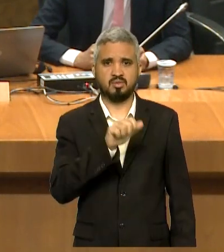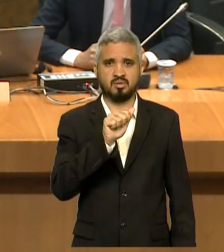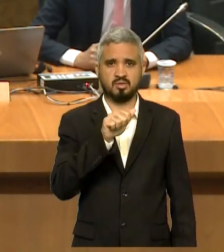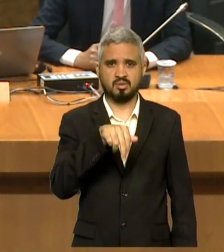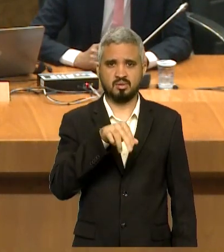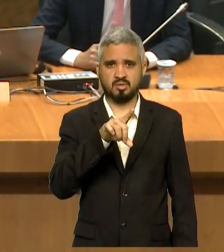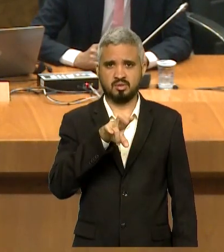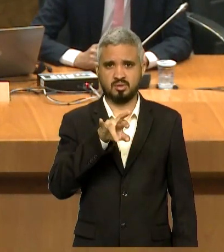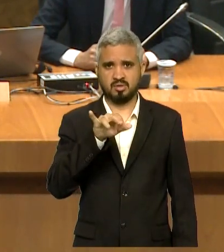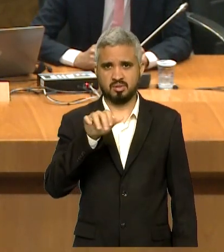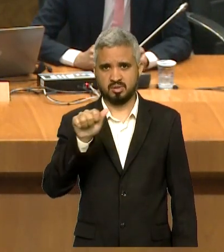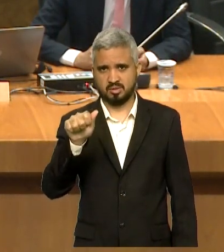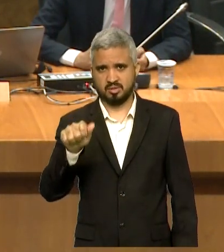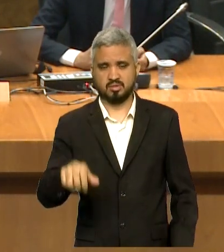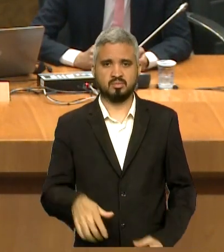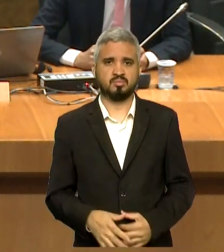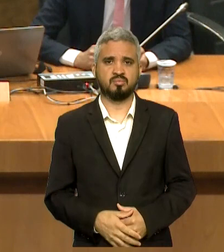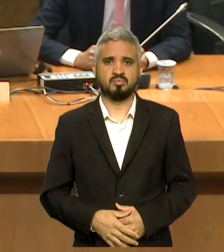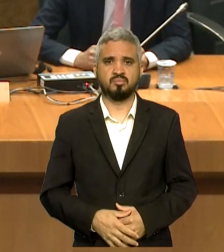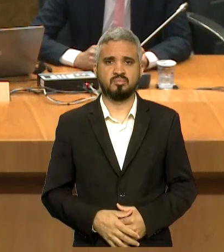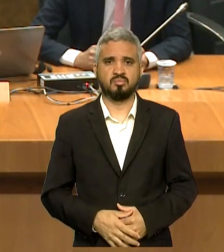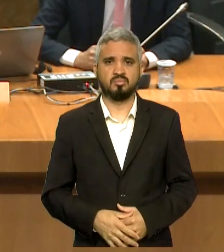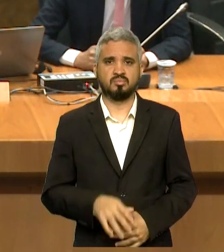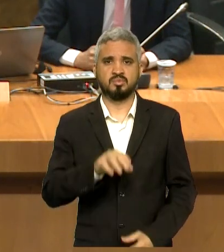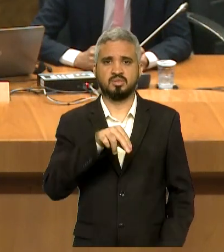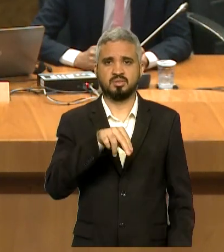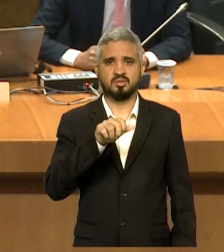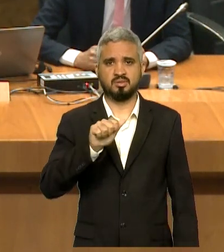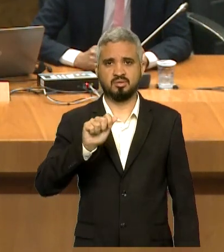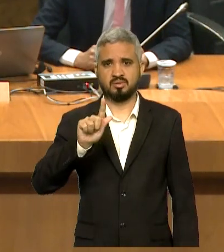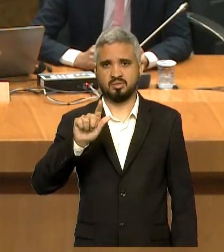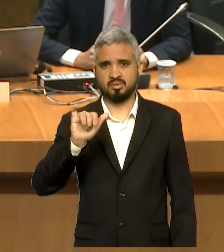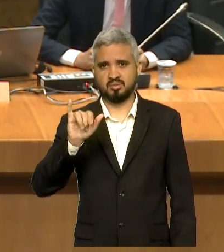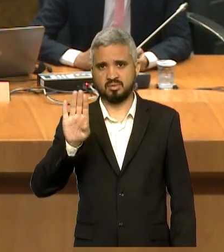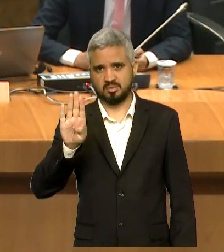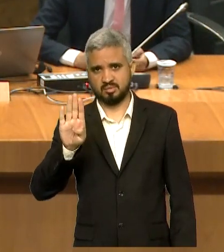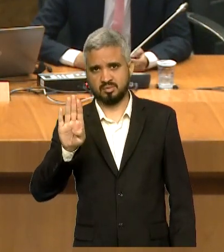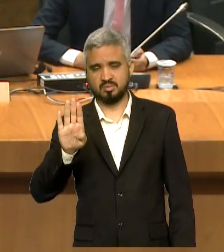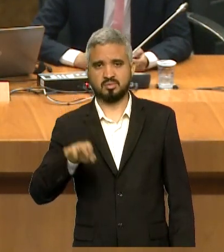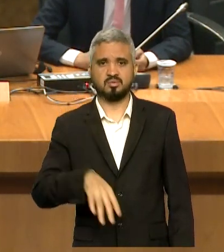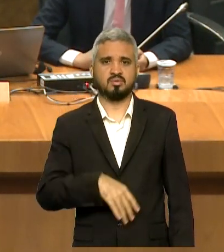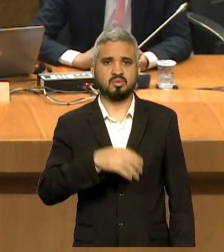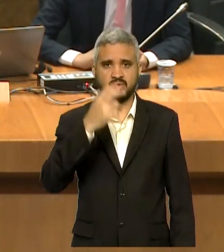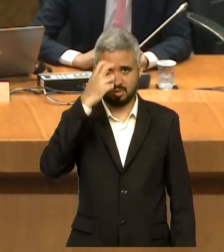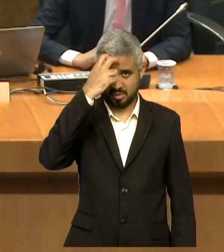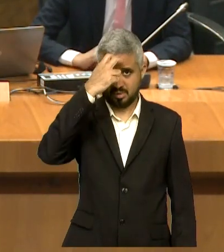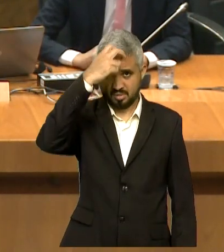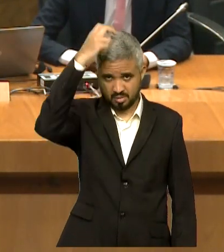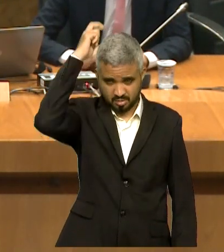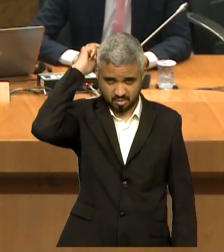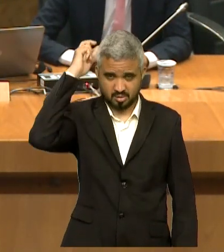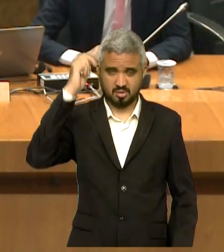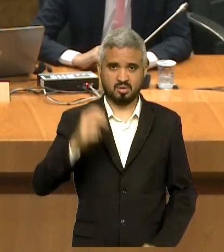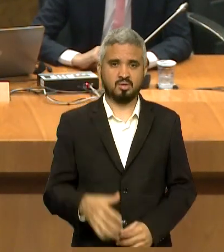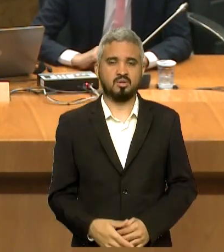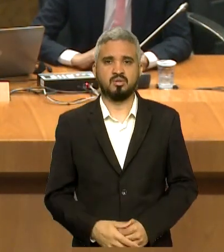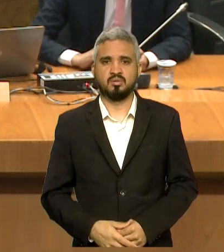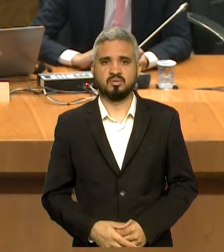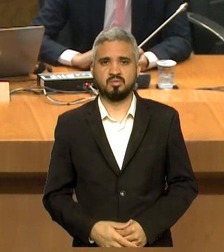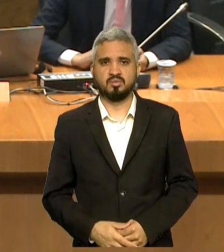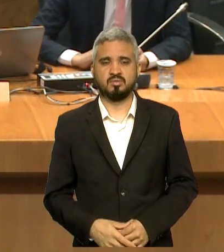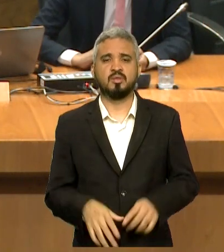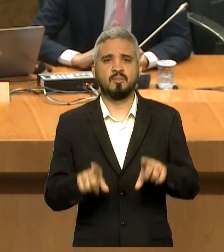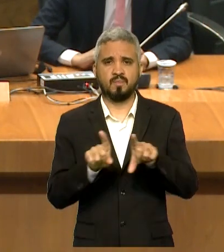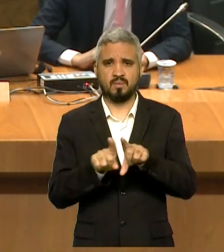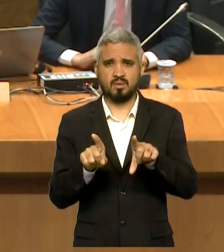Foi presidente, questão de ordem. De Codó também, que era o... Najib. Neto, que é da Ampem. E quero propor também uma moção de aplauso